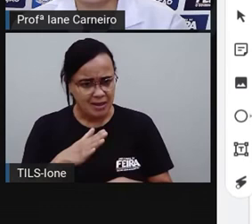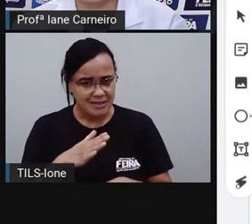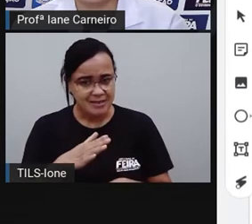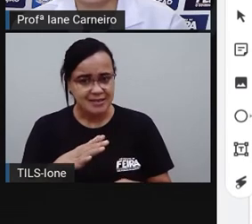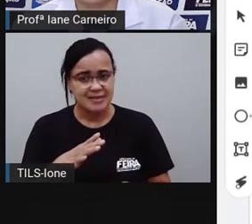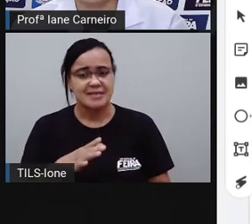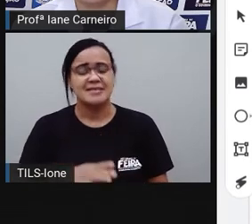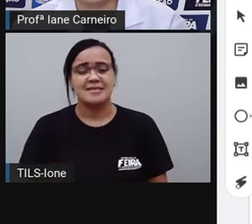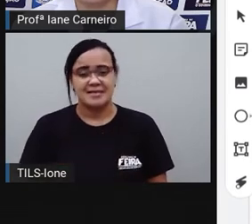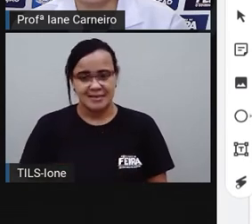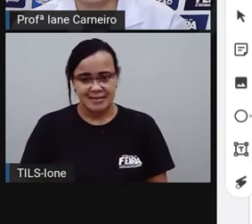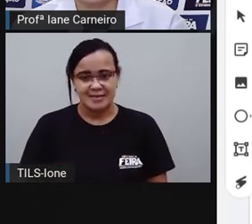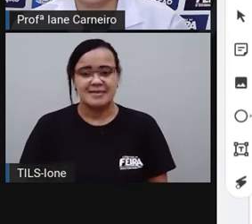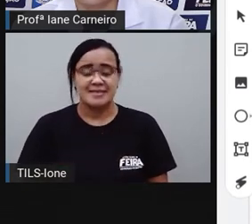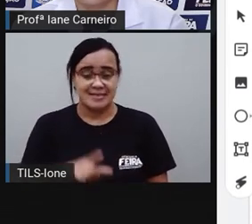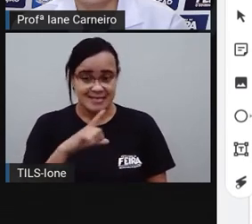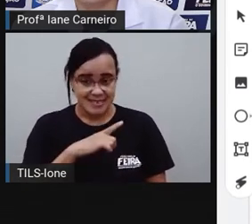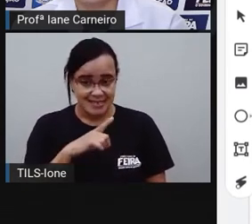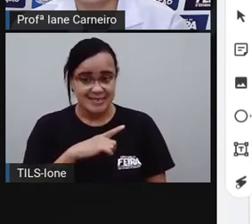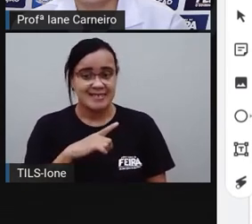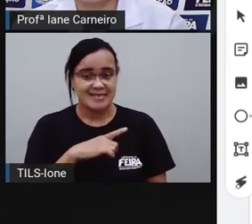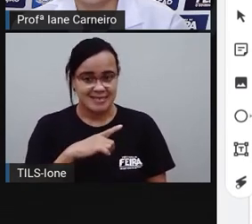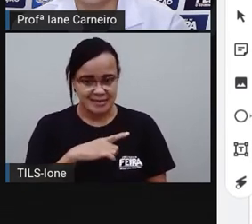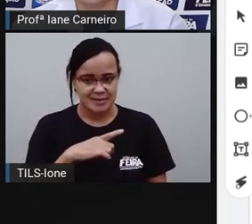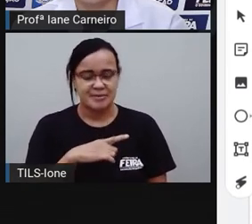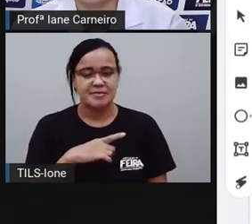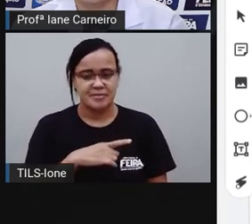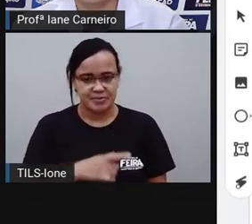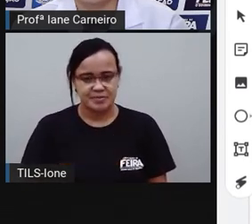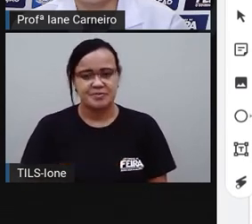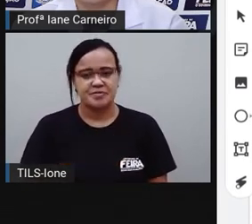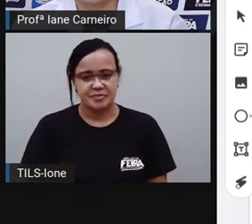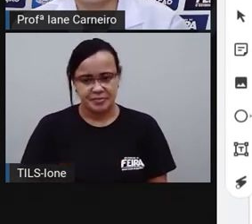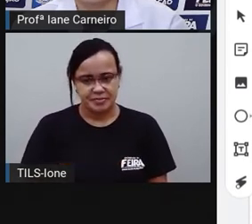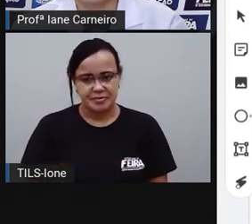Tem mais um, esse aqui, ó. Essa casinha aqui, pequenininha.